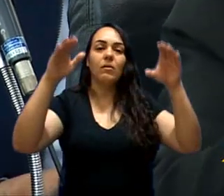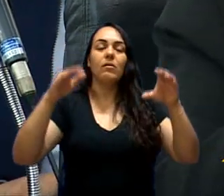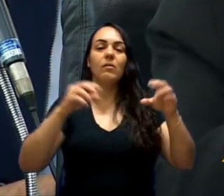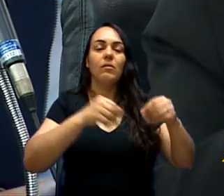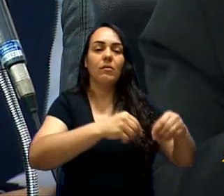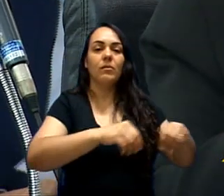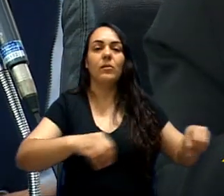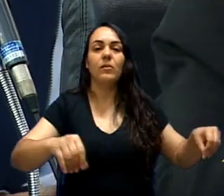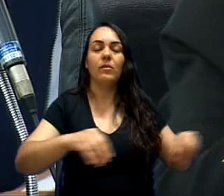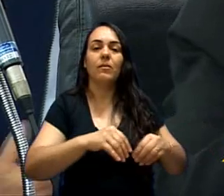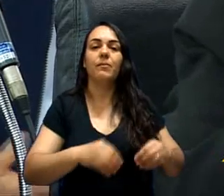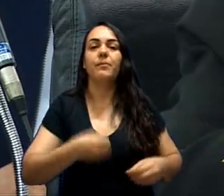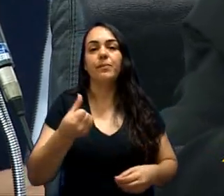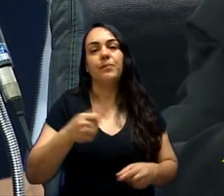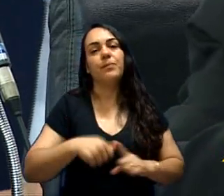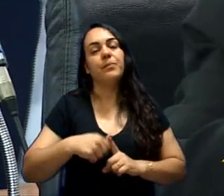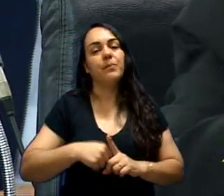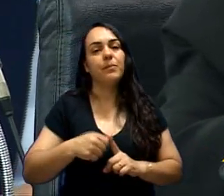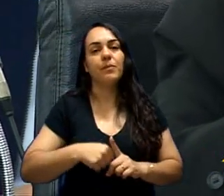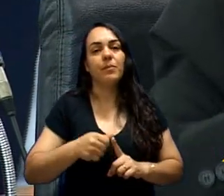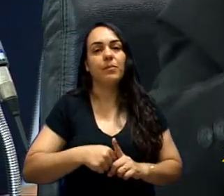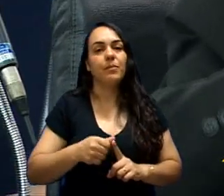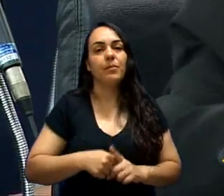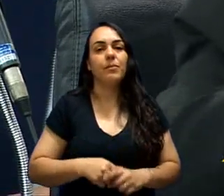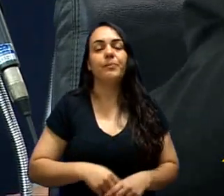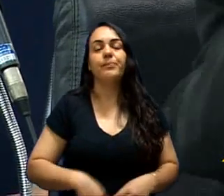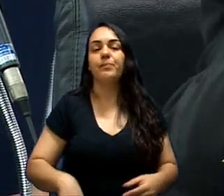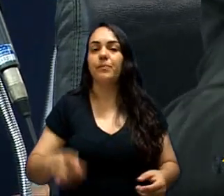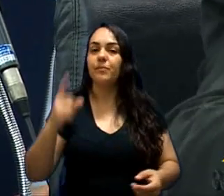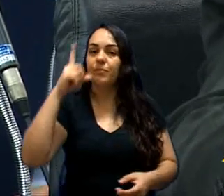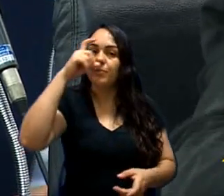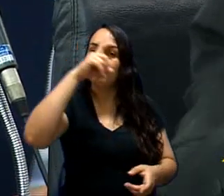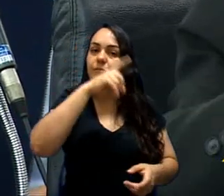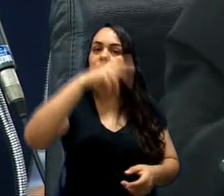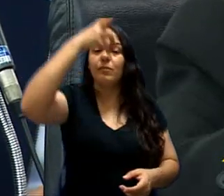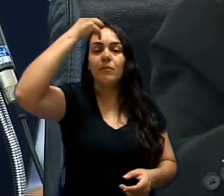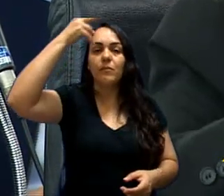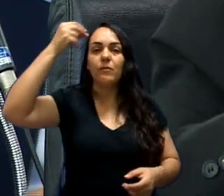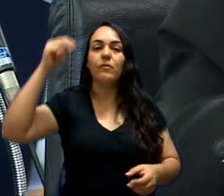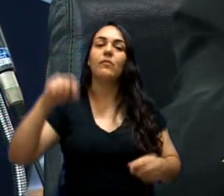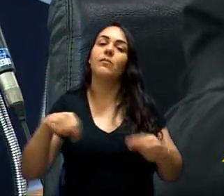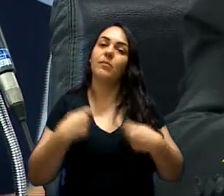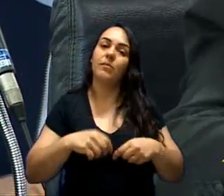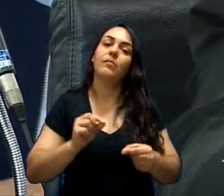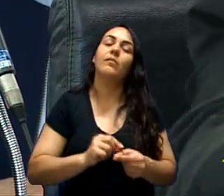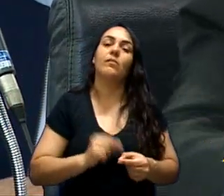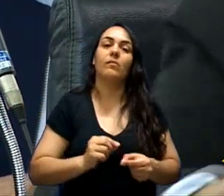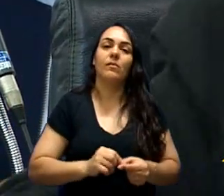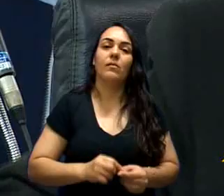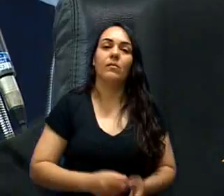faz 6 meses que a prefeitura não faz. Um absurdo uma coisa dessa. Vou falar sobre isso.